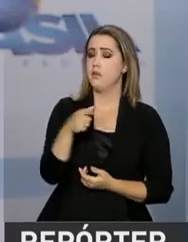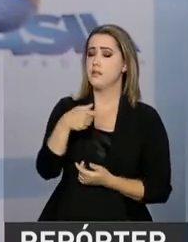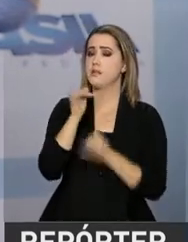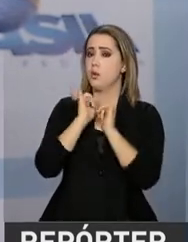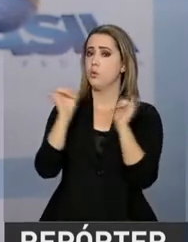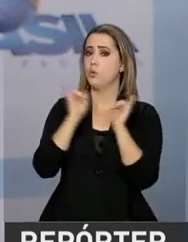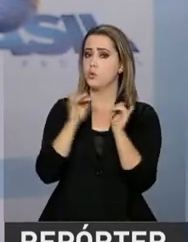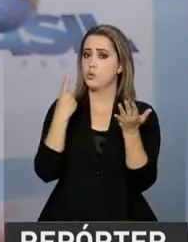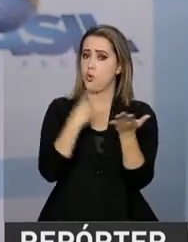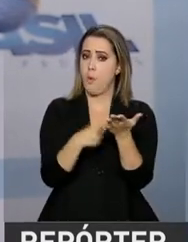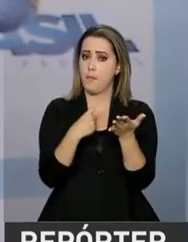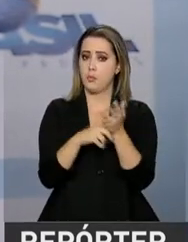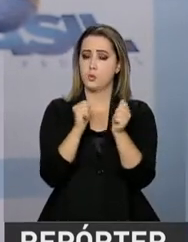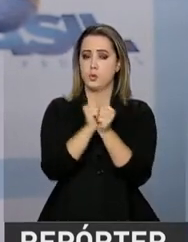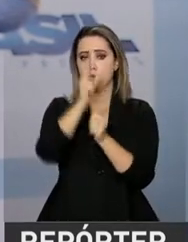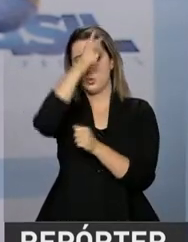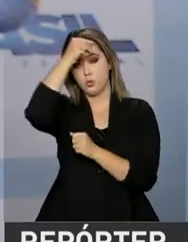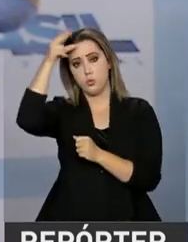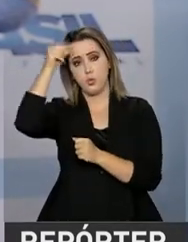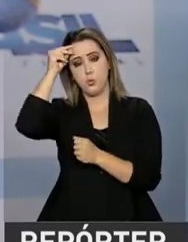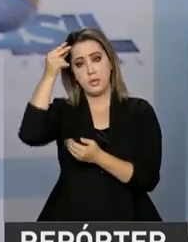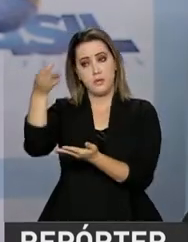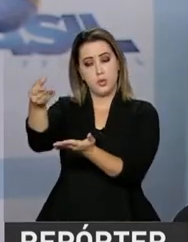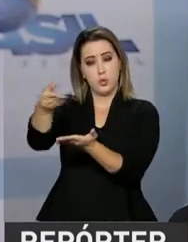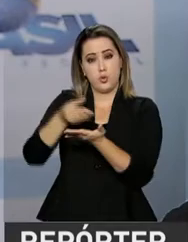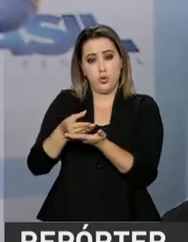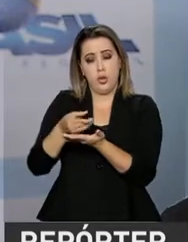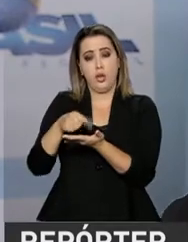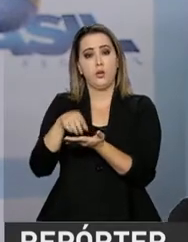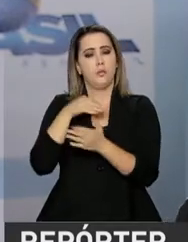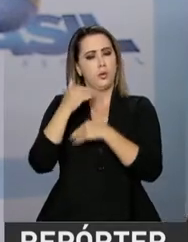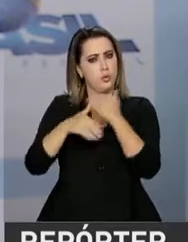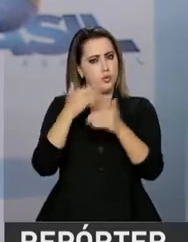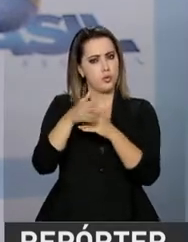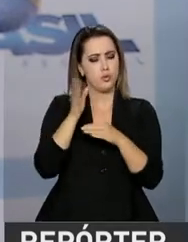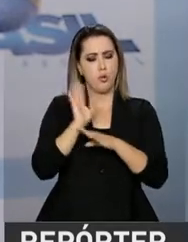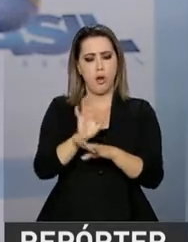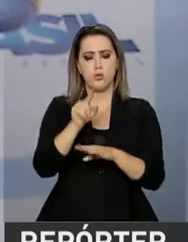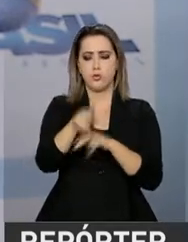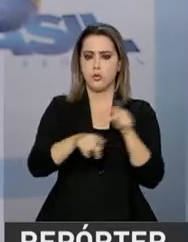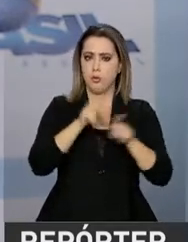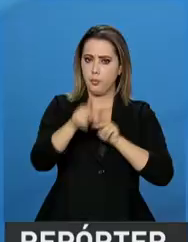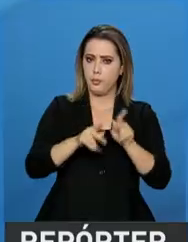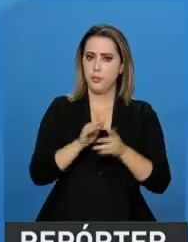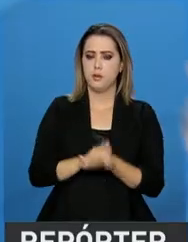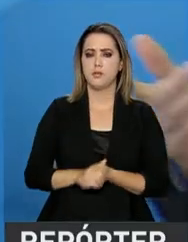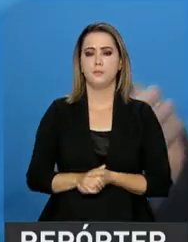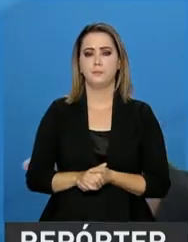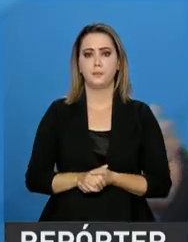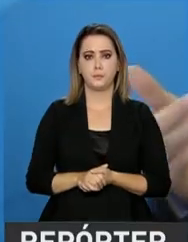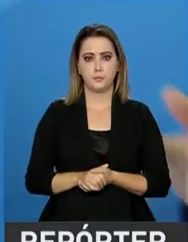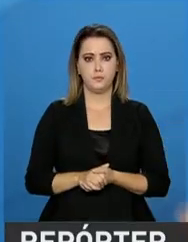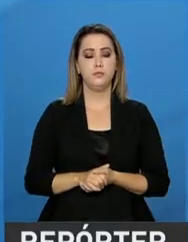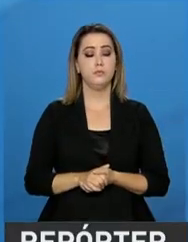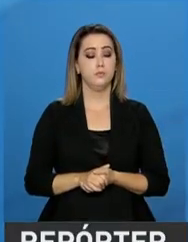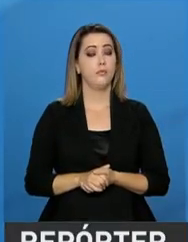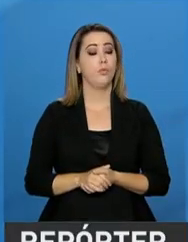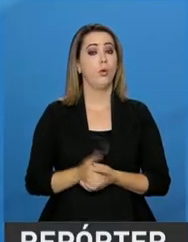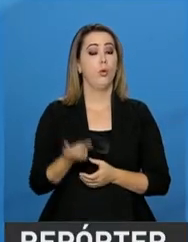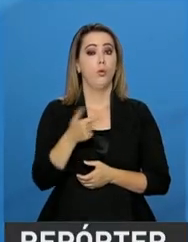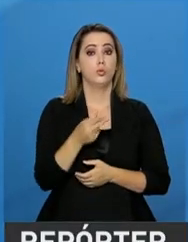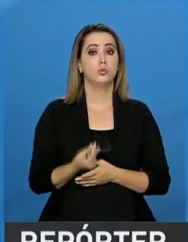prefeitos e com o recebimento agora de recursos para continuar prestando um bom serviço à população o restante dos recursos